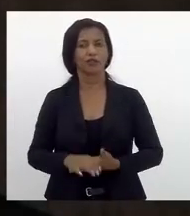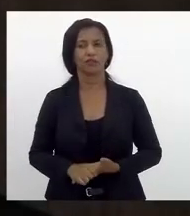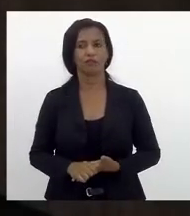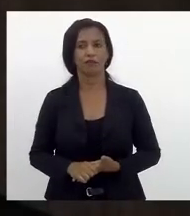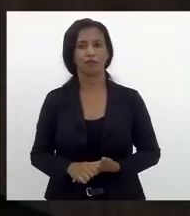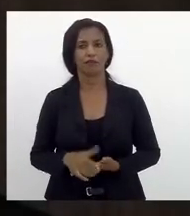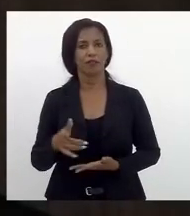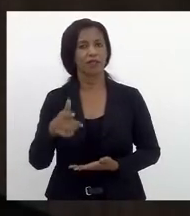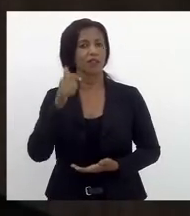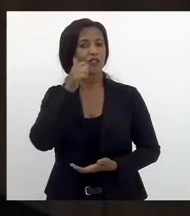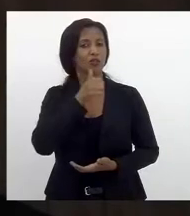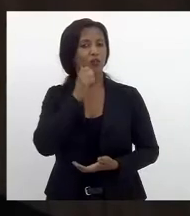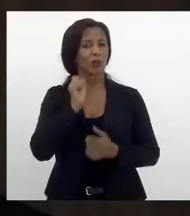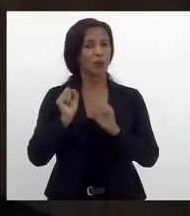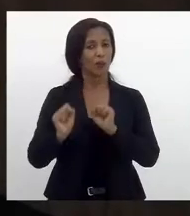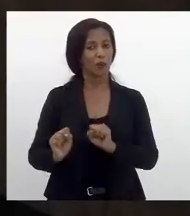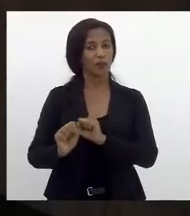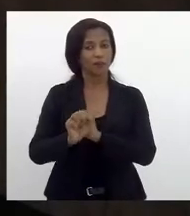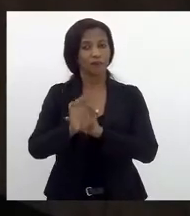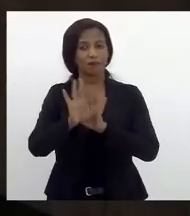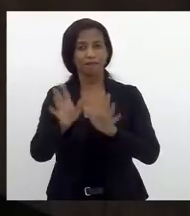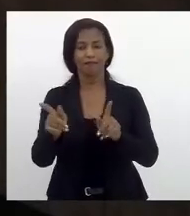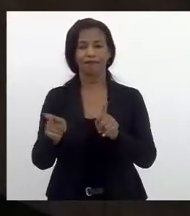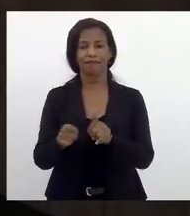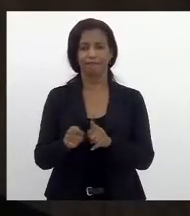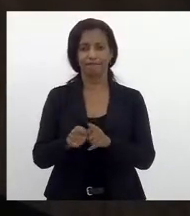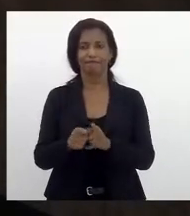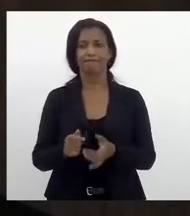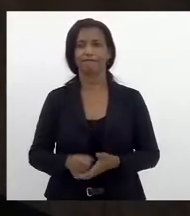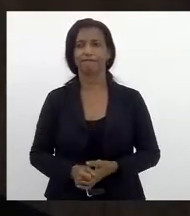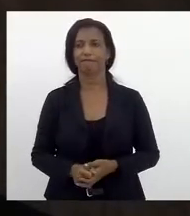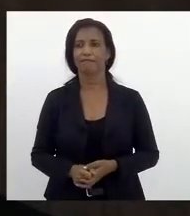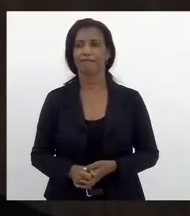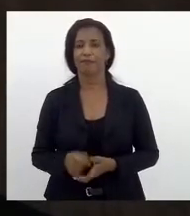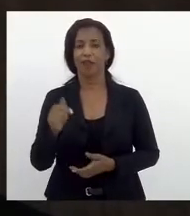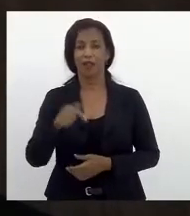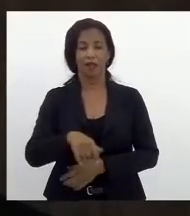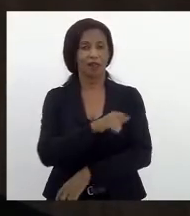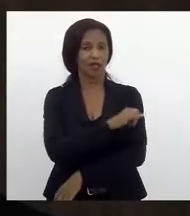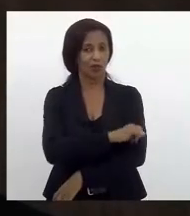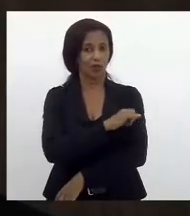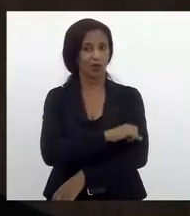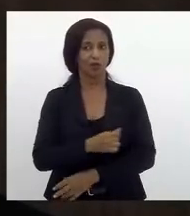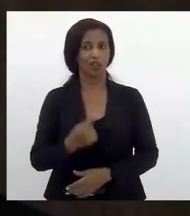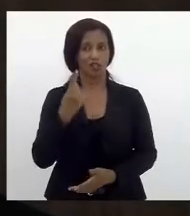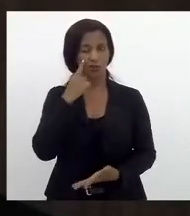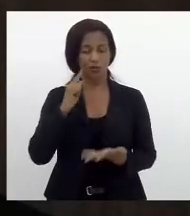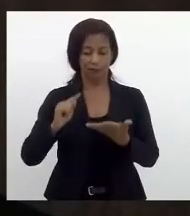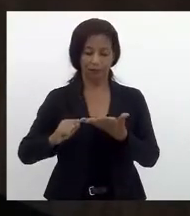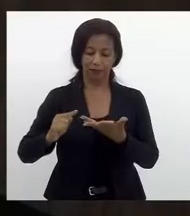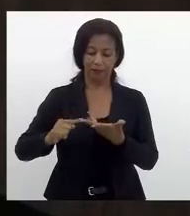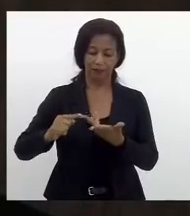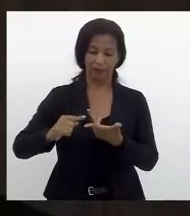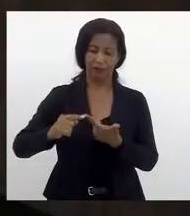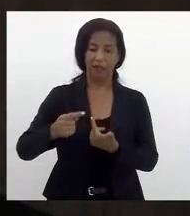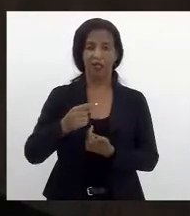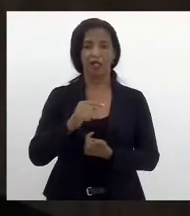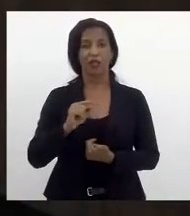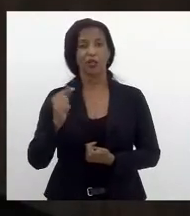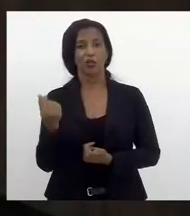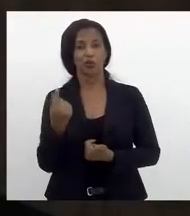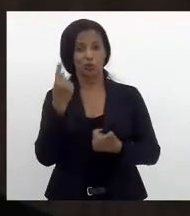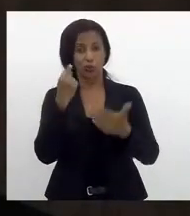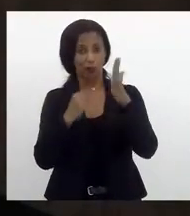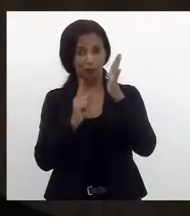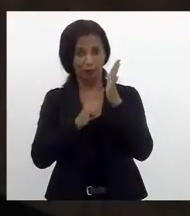que essas mulheres possam brilhar também. Aqui no Rio de Janeiro, a gente conta no dedo de uma das mãos